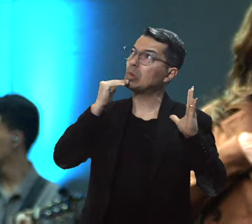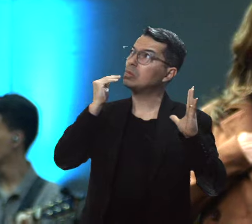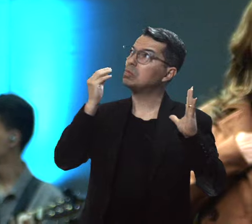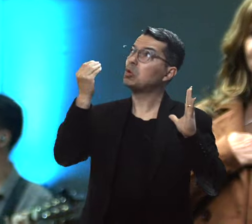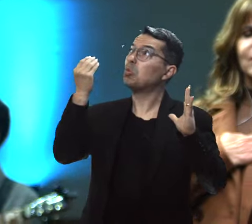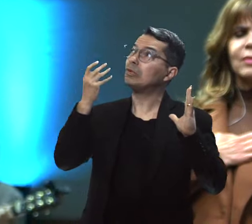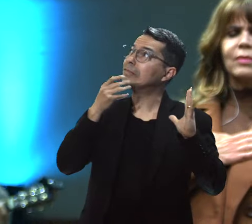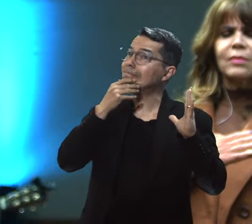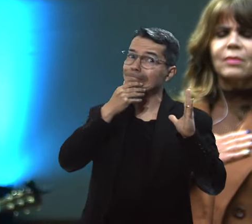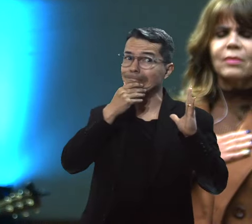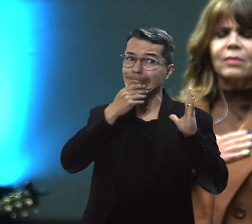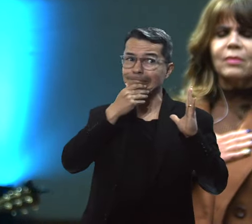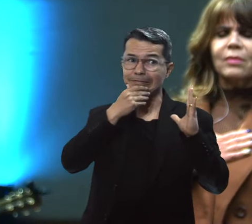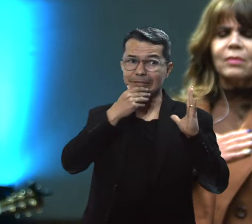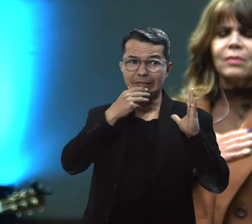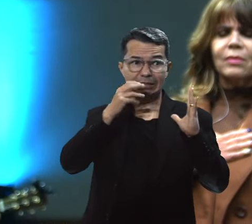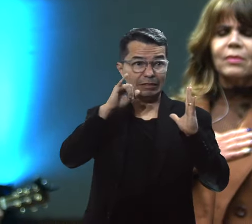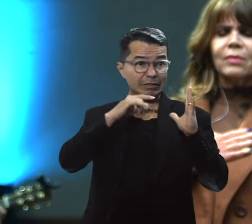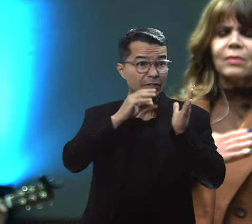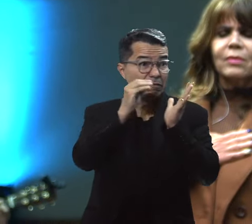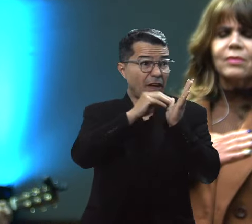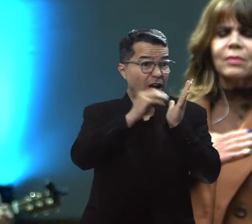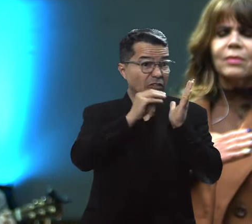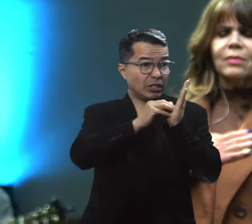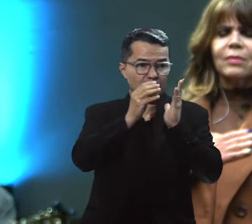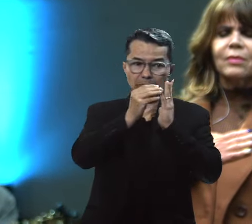Se existe alguma justificativa que eu estou dando,